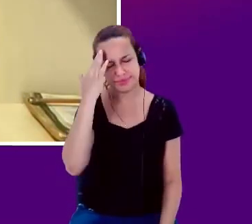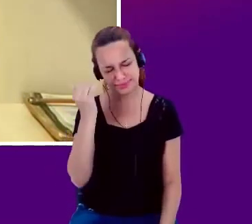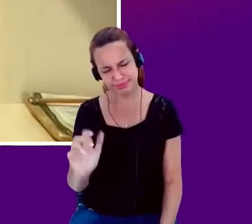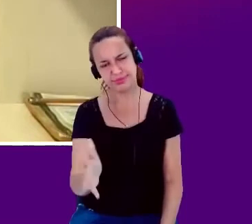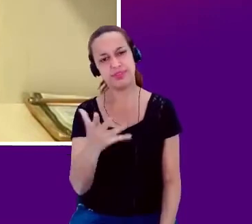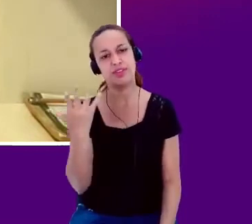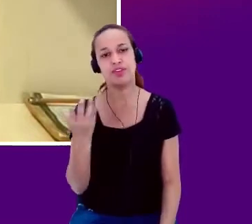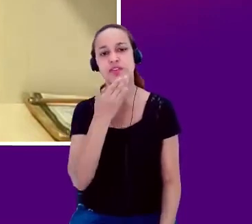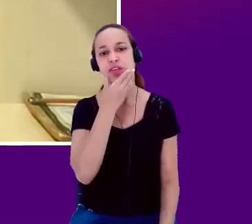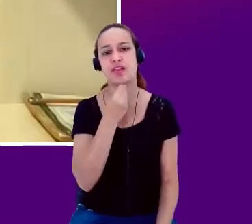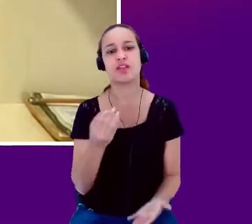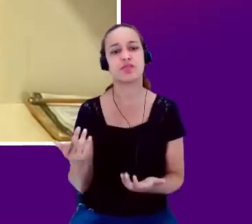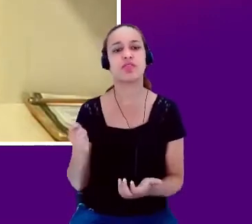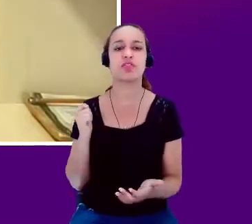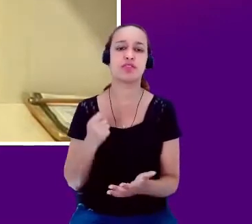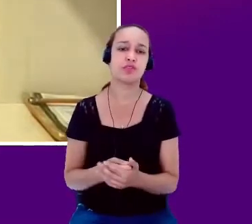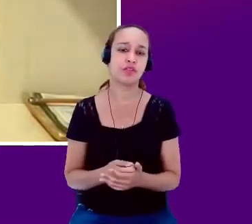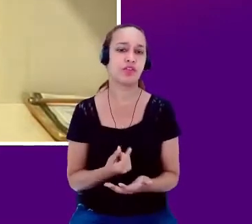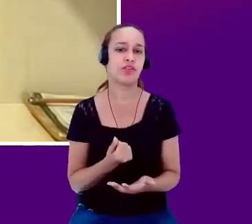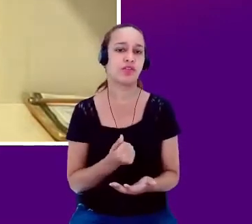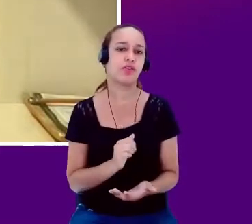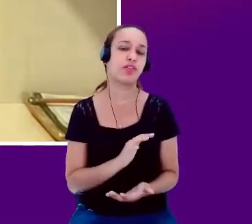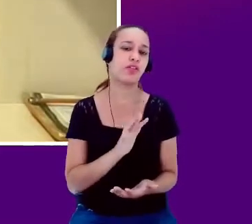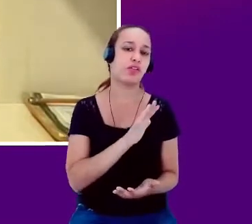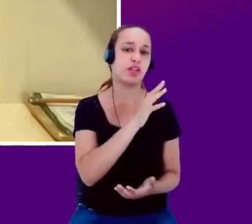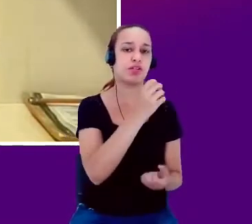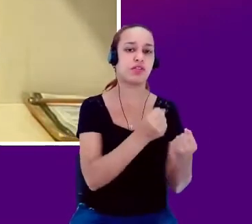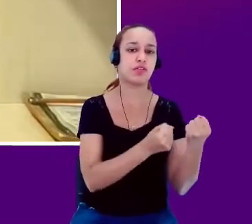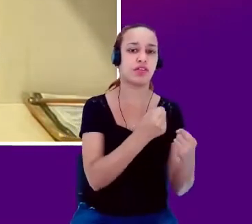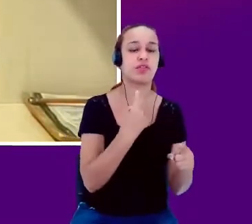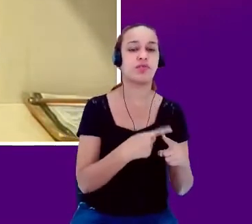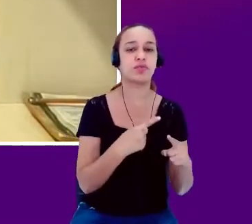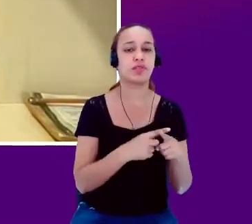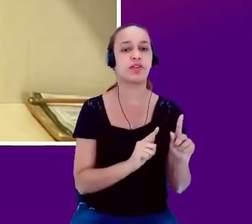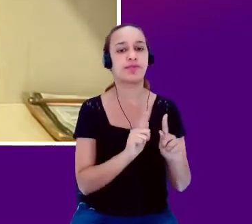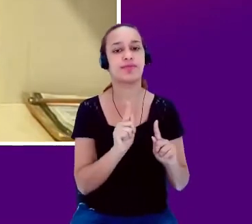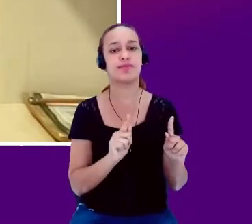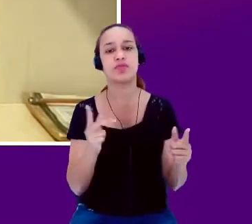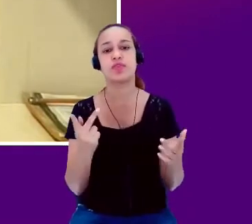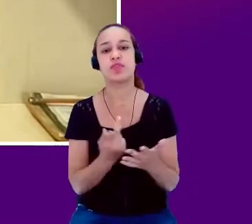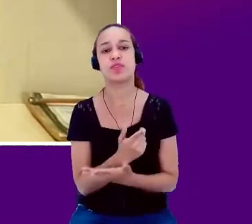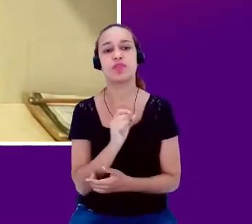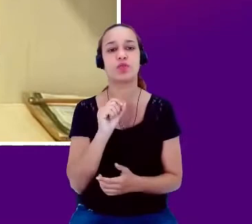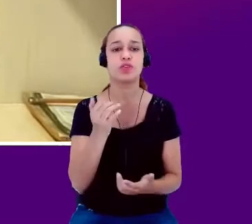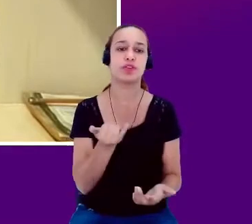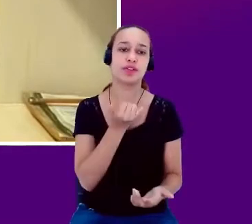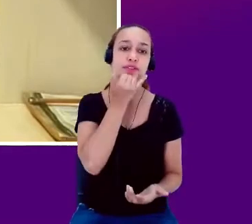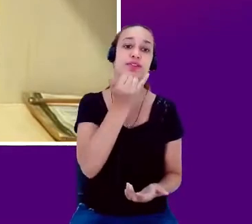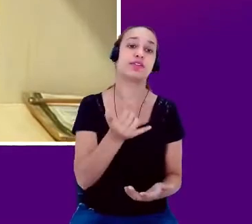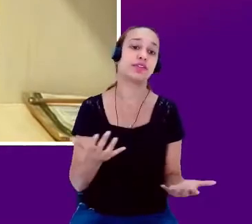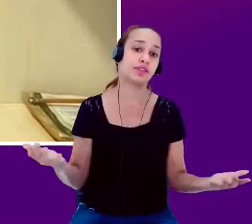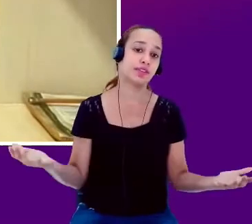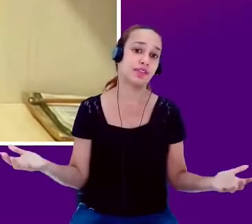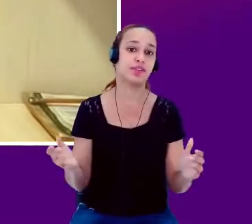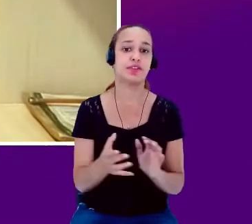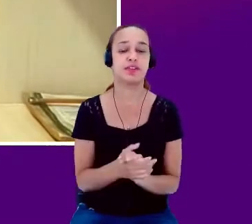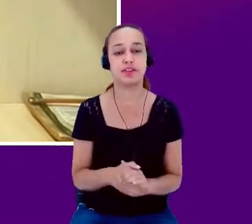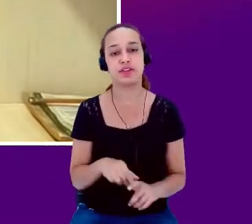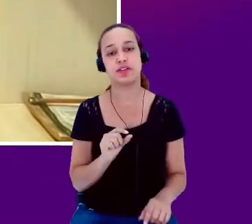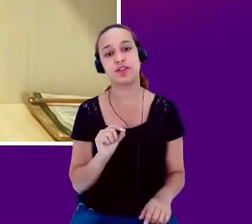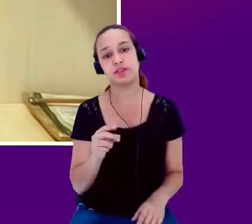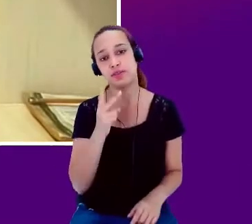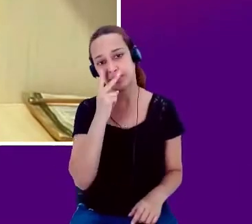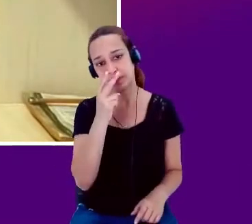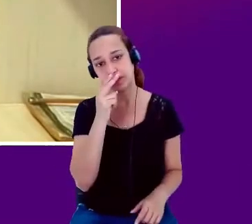homens jovens pagam mais caro no seguro de automóvel porque estatisticamente se envolvem em mais acidentes, né? E me parece que